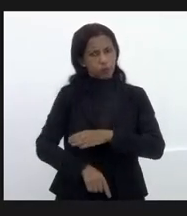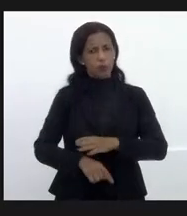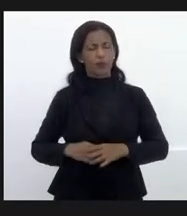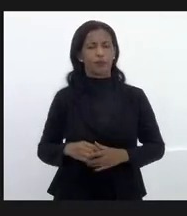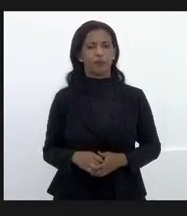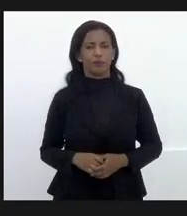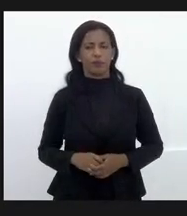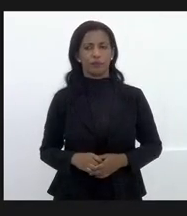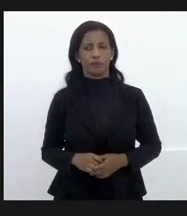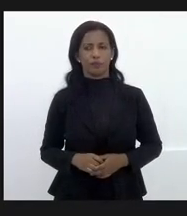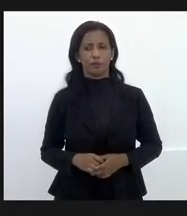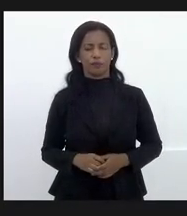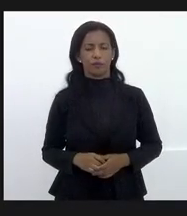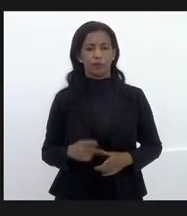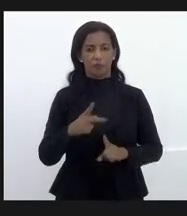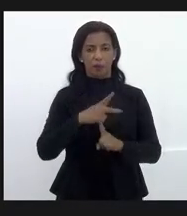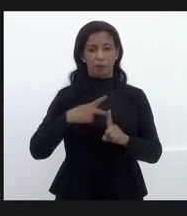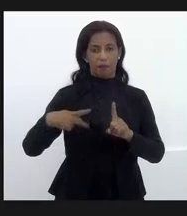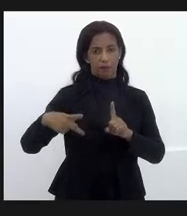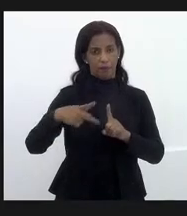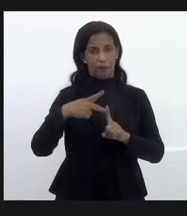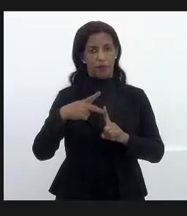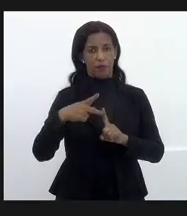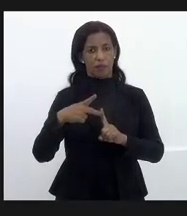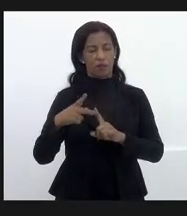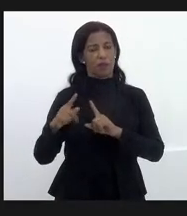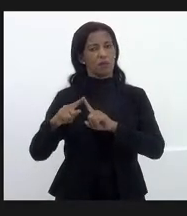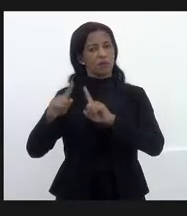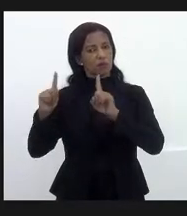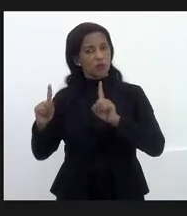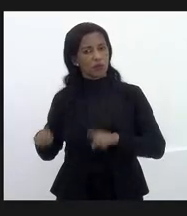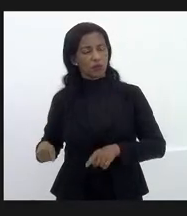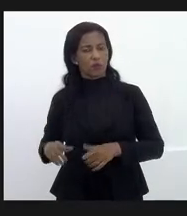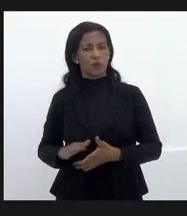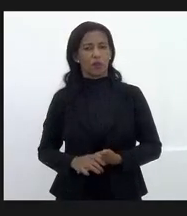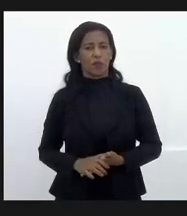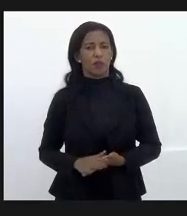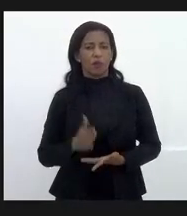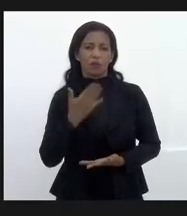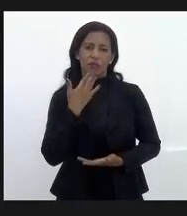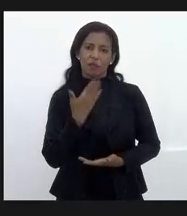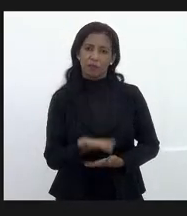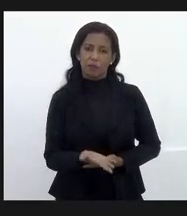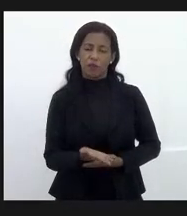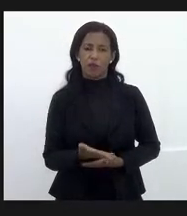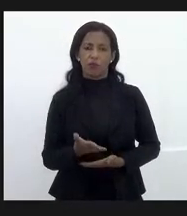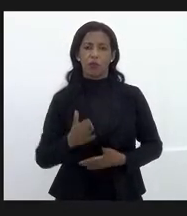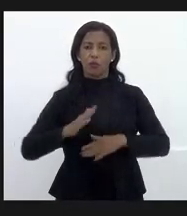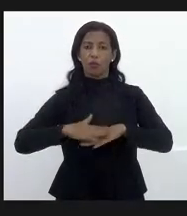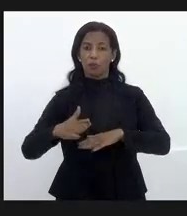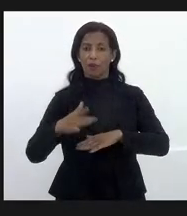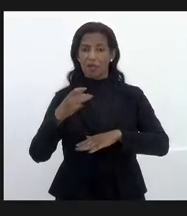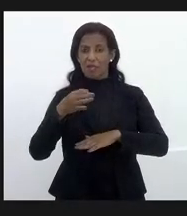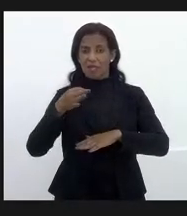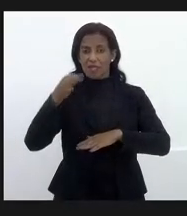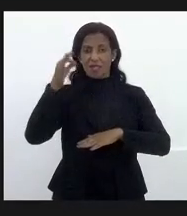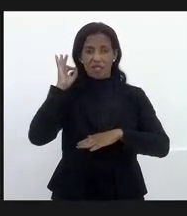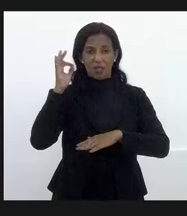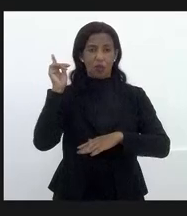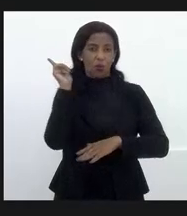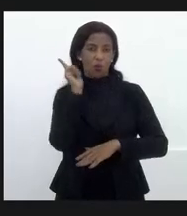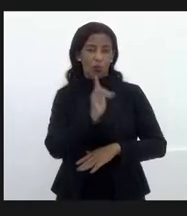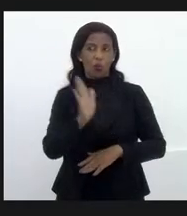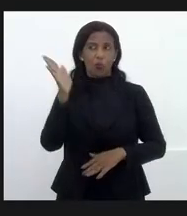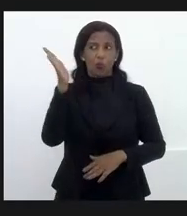é a questão da previdenciária dos Servidores mas fazer-se apelo para que quanto mais cedo a gente